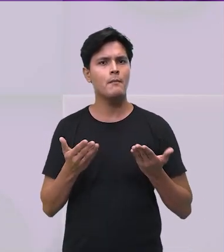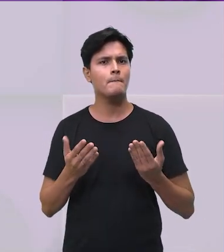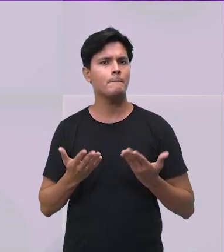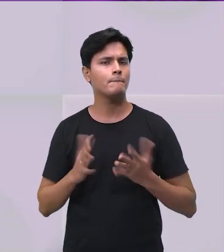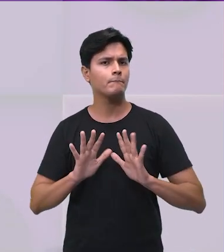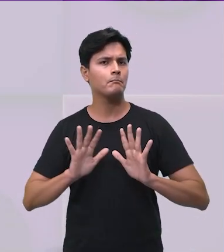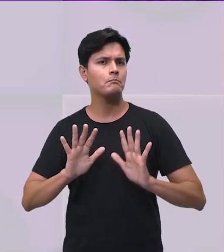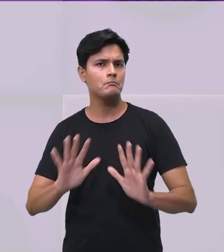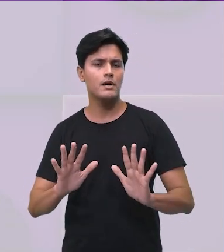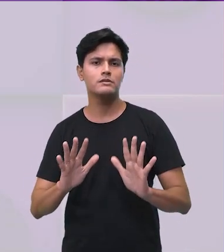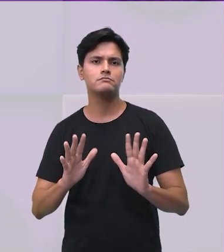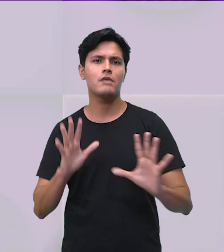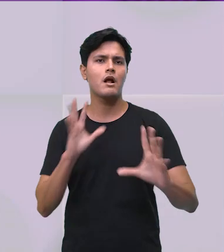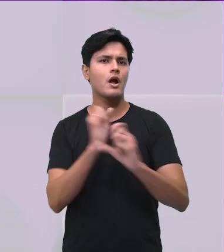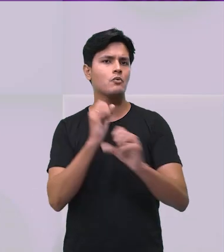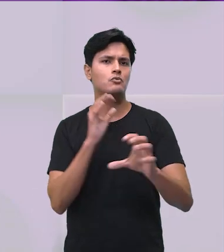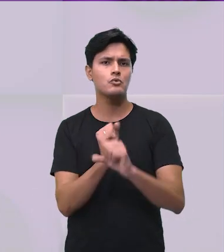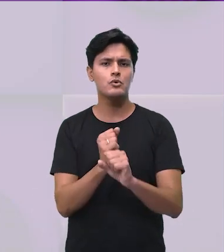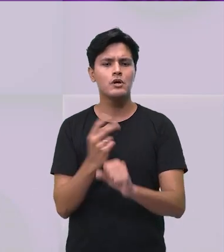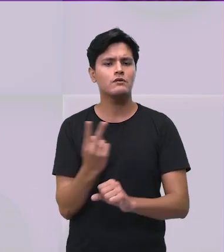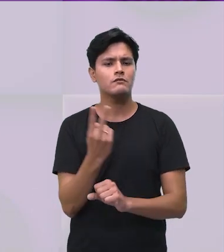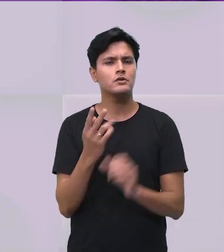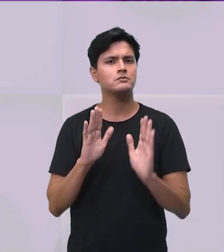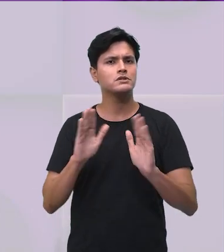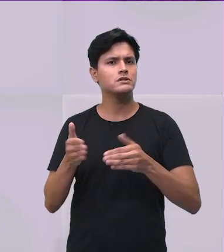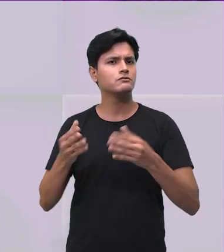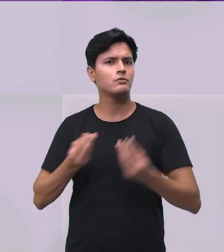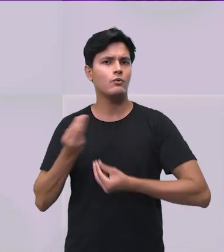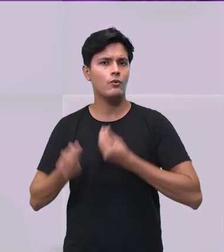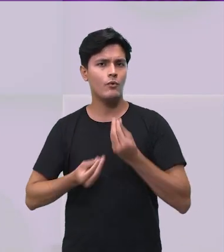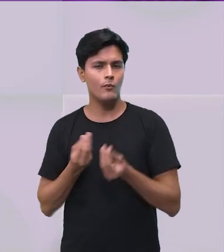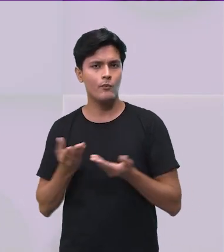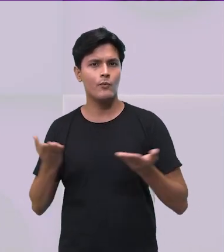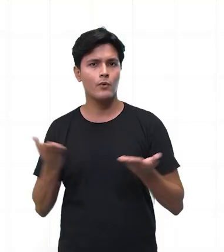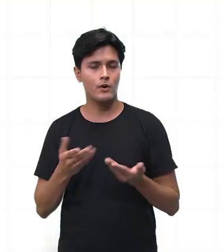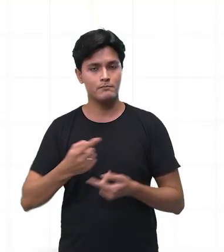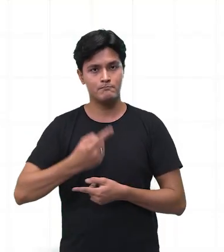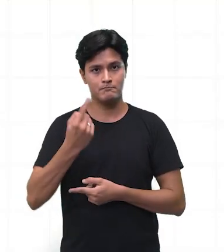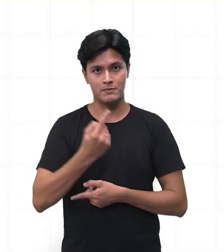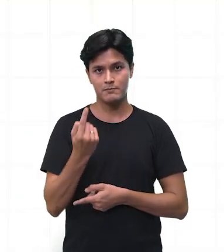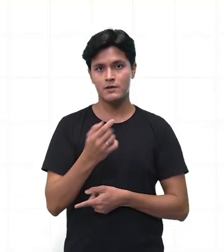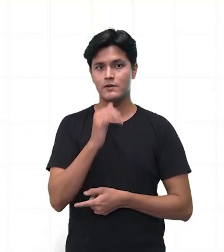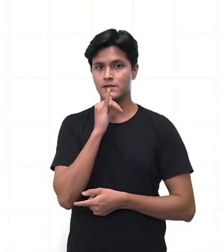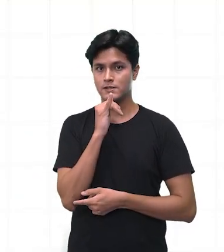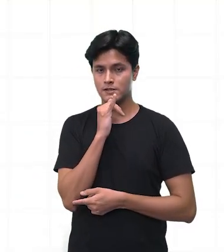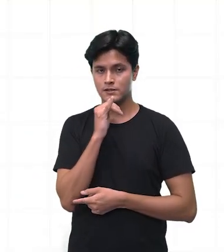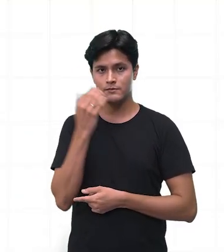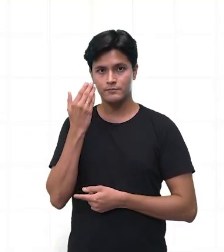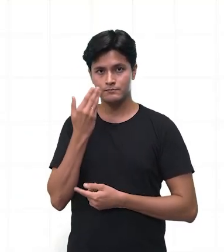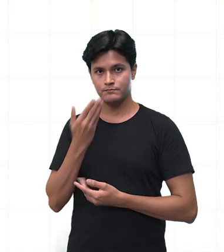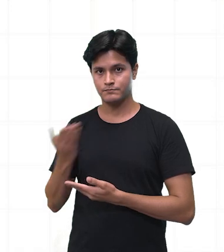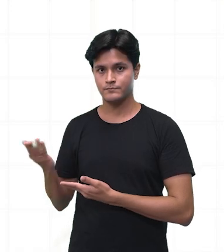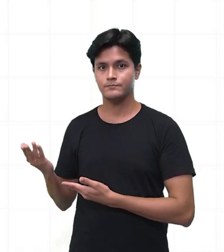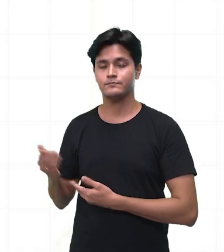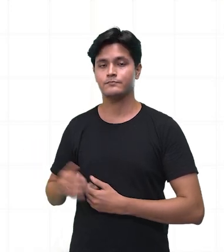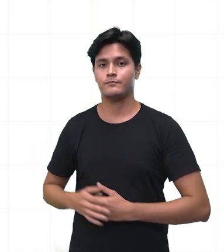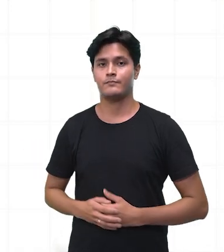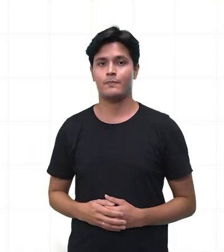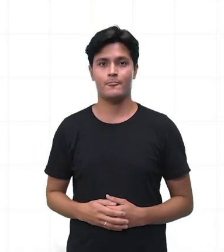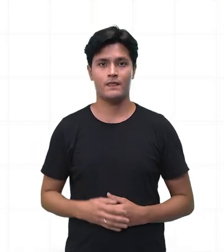valor? E é isso que nós vamos verificar agora. Vamos ao nosso primeiro exemplo. Olha aí o que diz na tela.